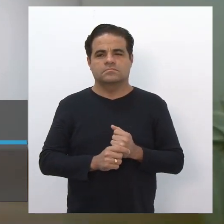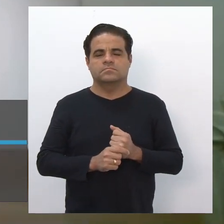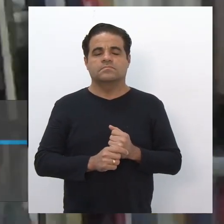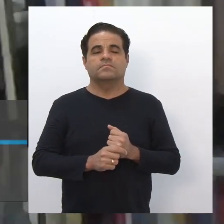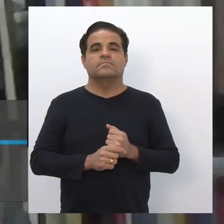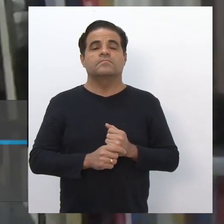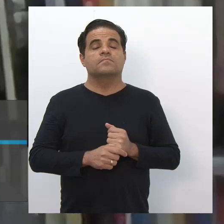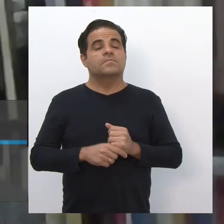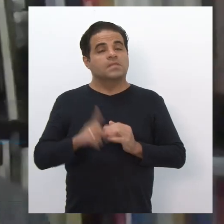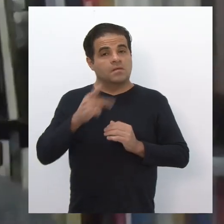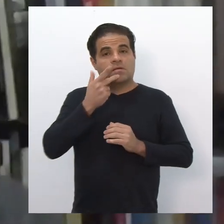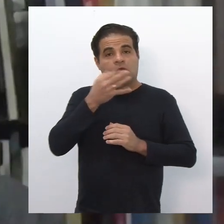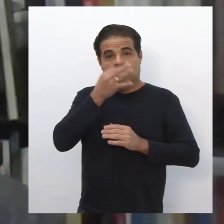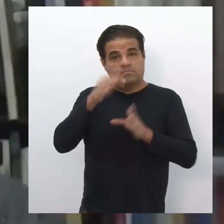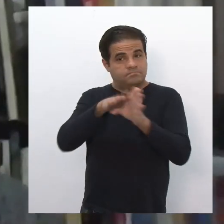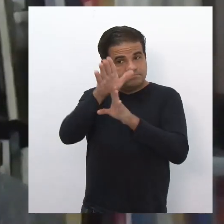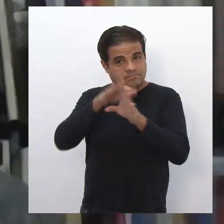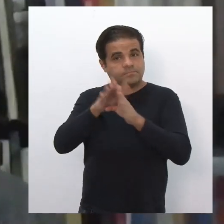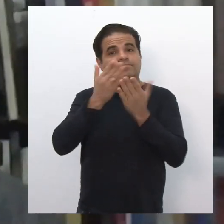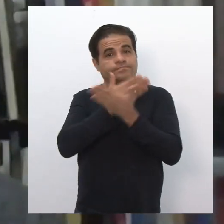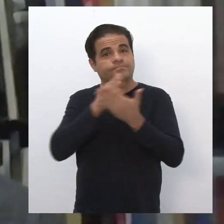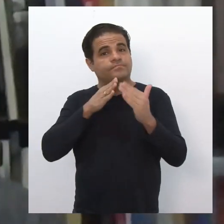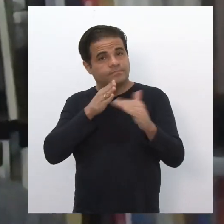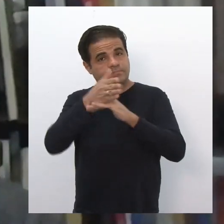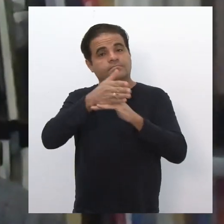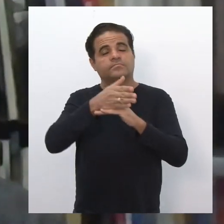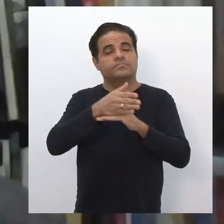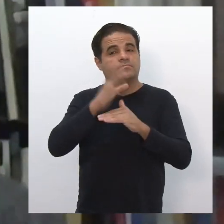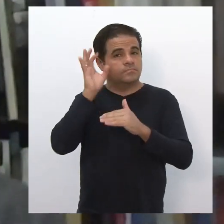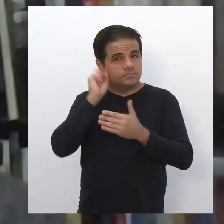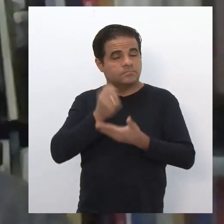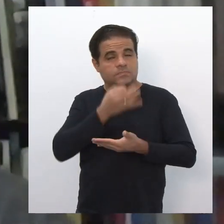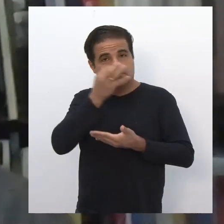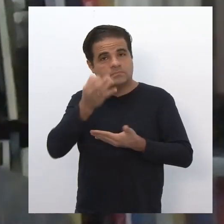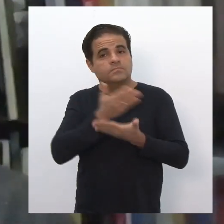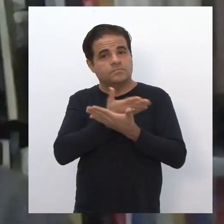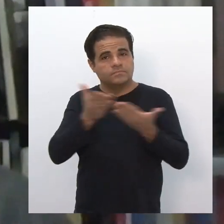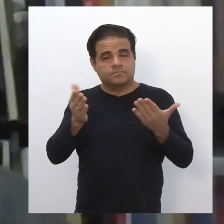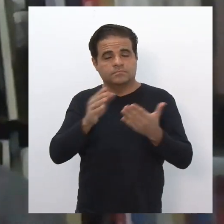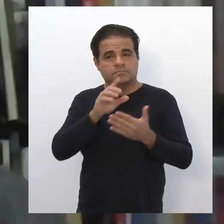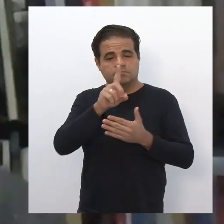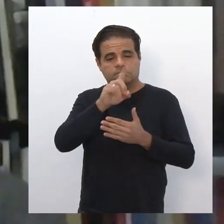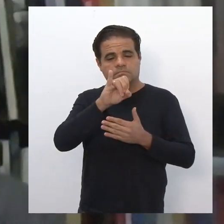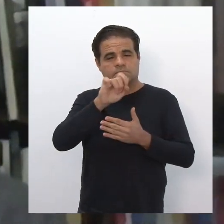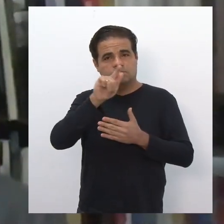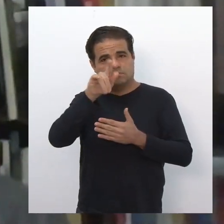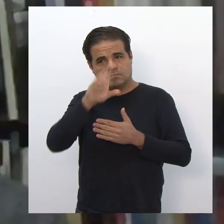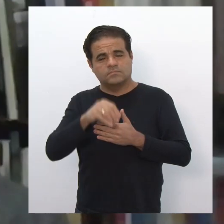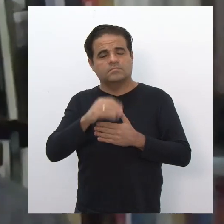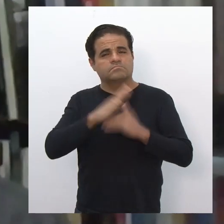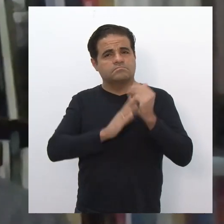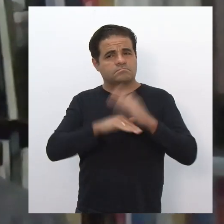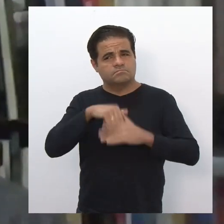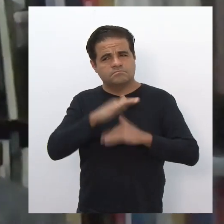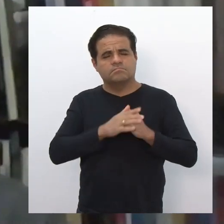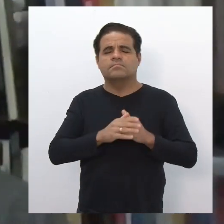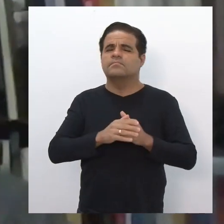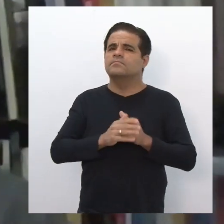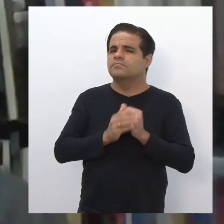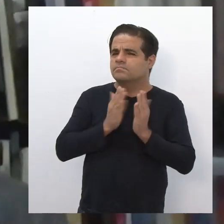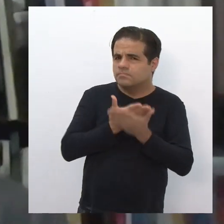Então, eu super recomendo a participação no clube de leitura do audiolivro. O Diego realmente ele tem um traquejo, uma habilidade muito grande aí